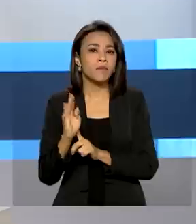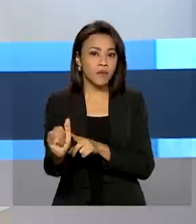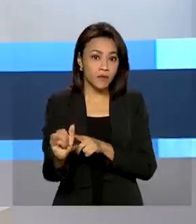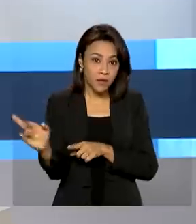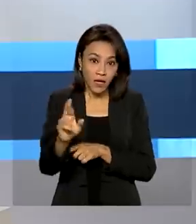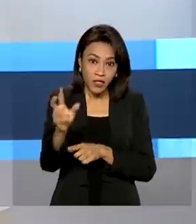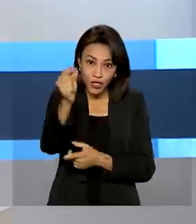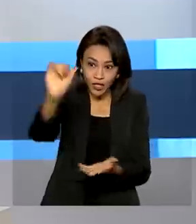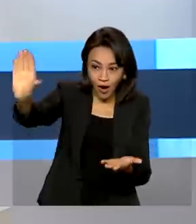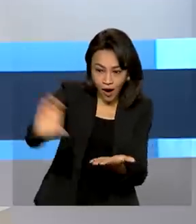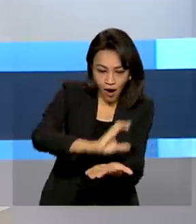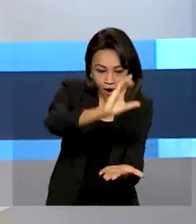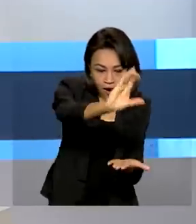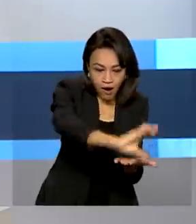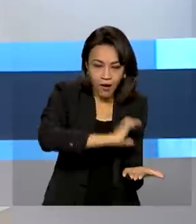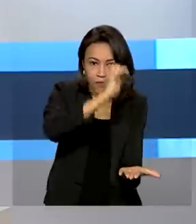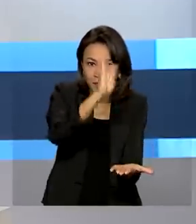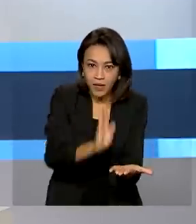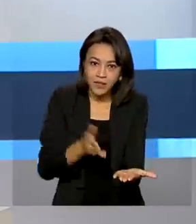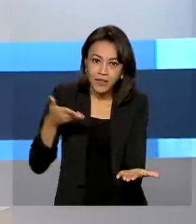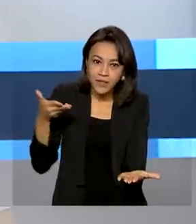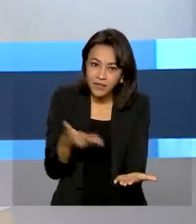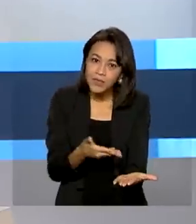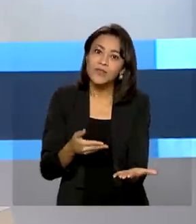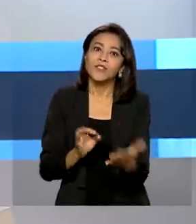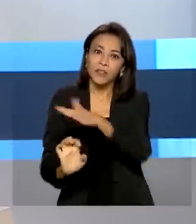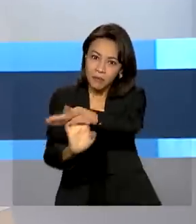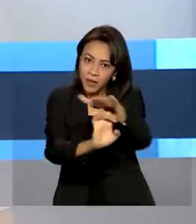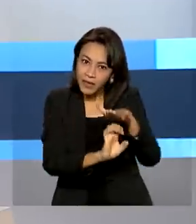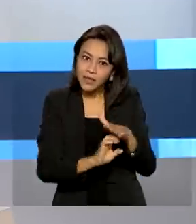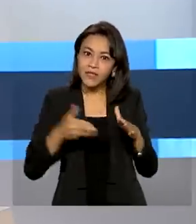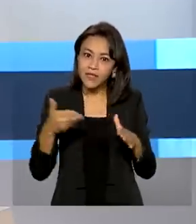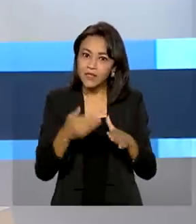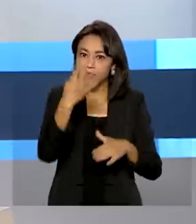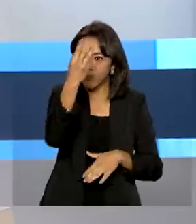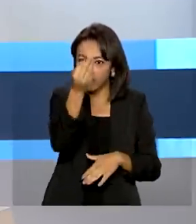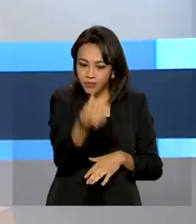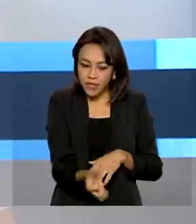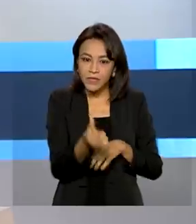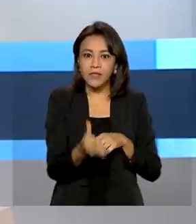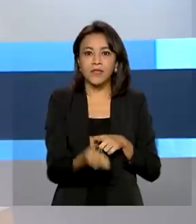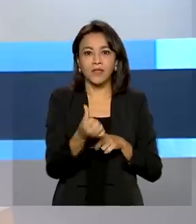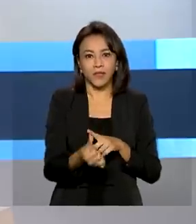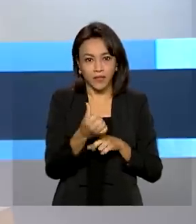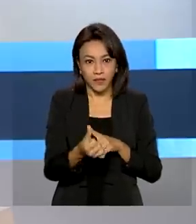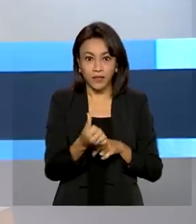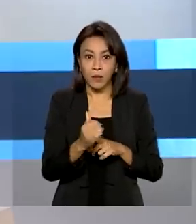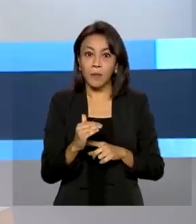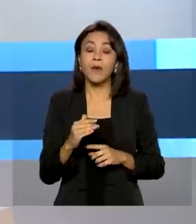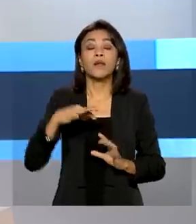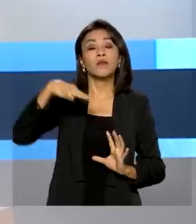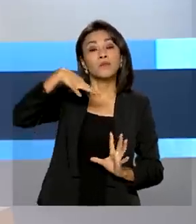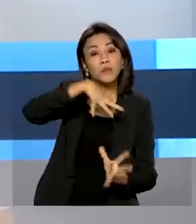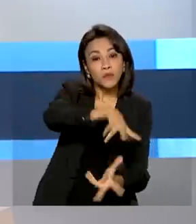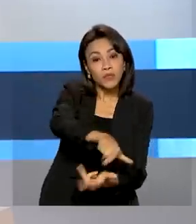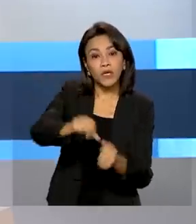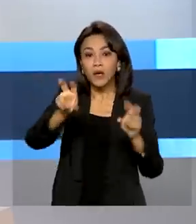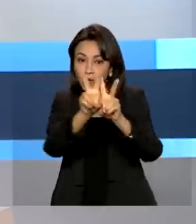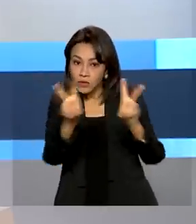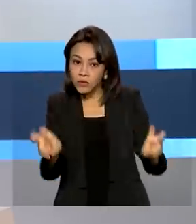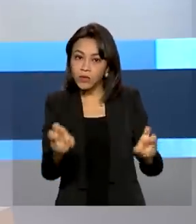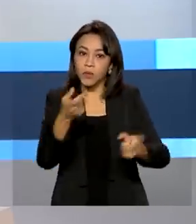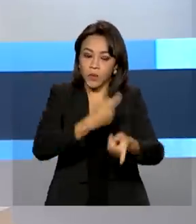investimentos estrangeiros, o que coloca o país na sexta posição mundial, segundo a Conferência das Nações Unidas sobre o Comércio